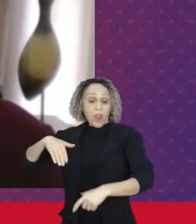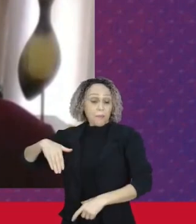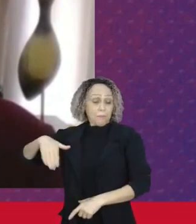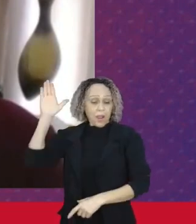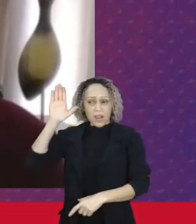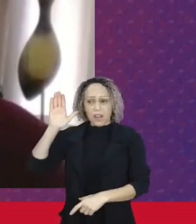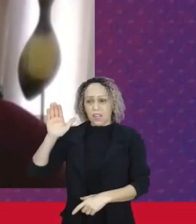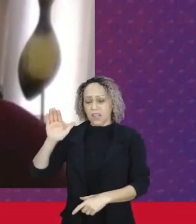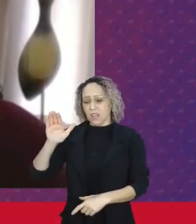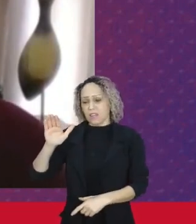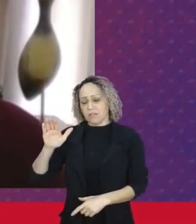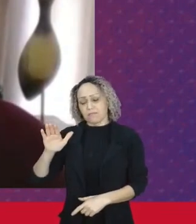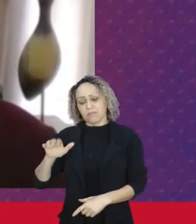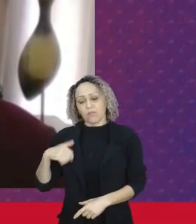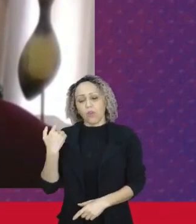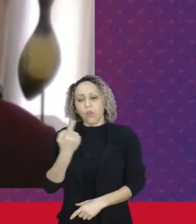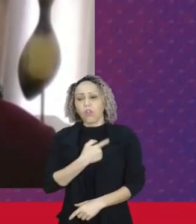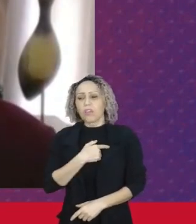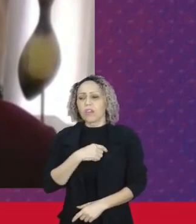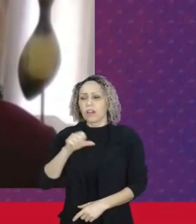mulheres. Nós somos